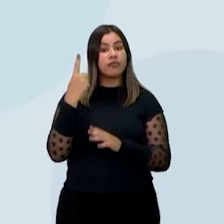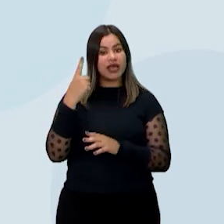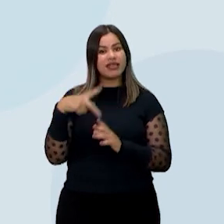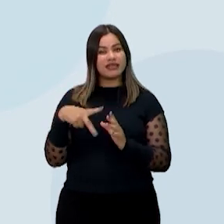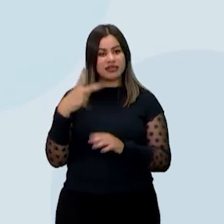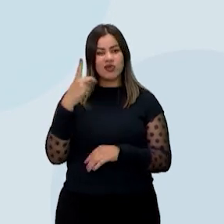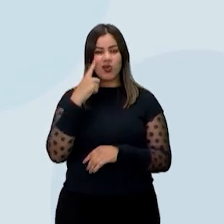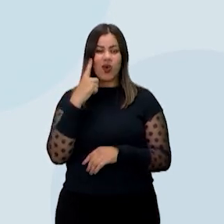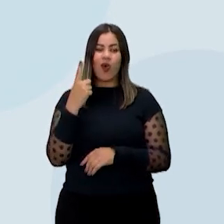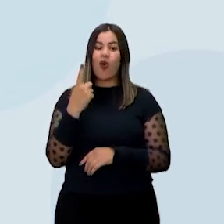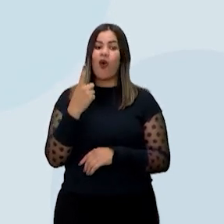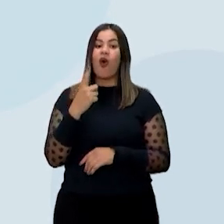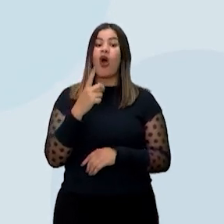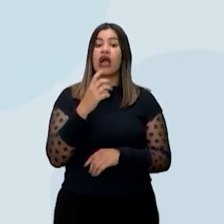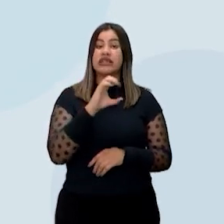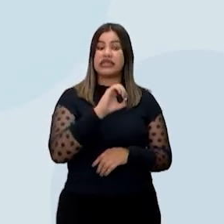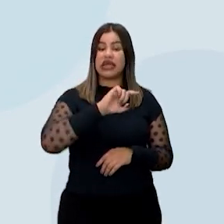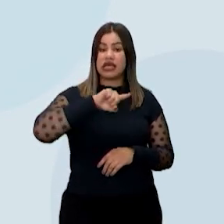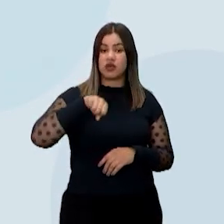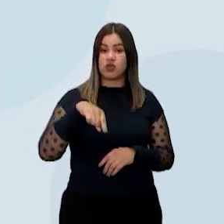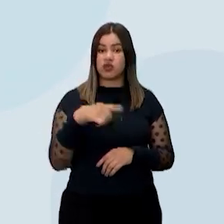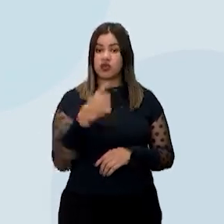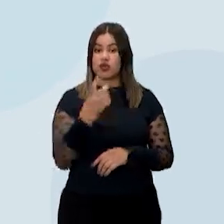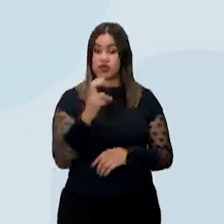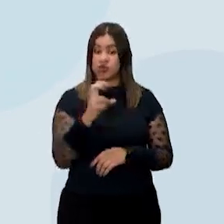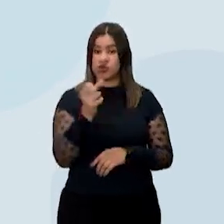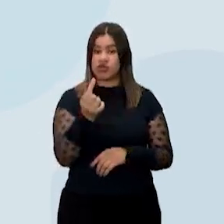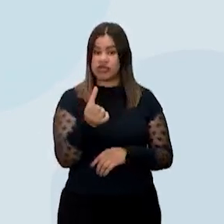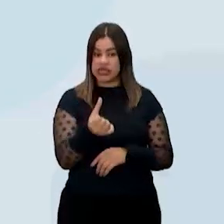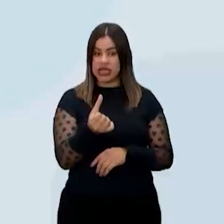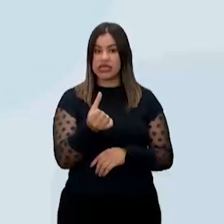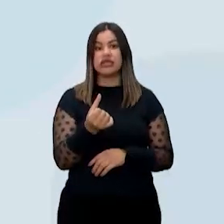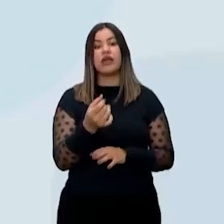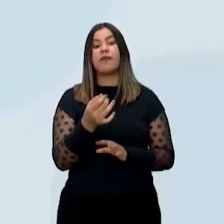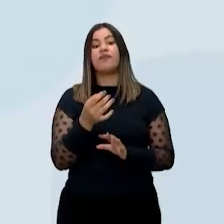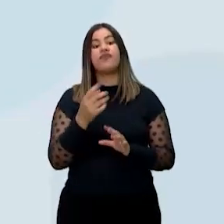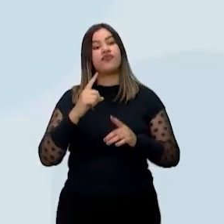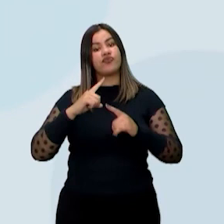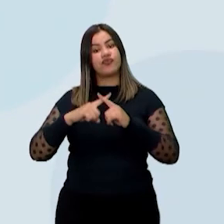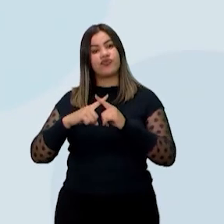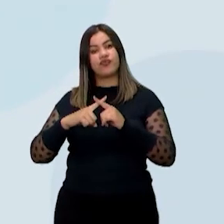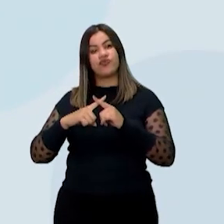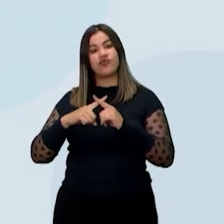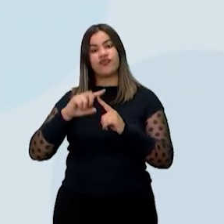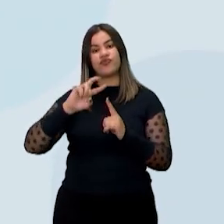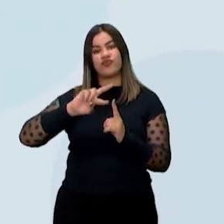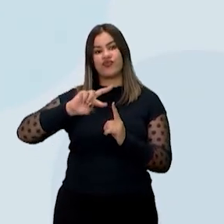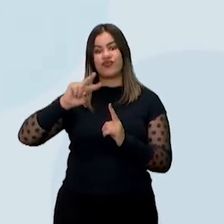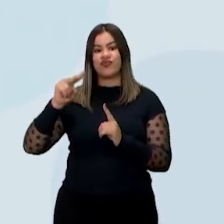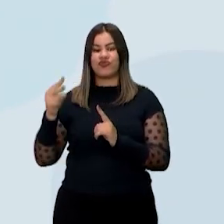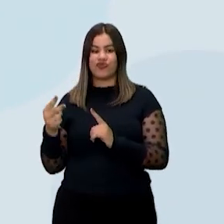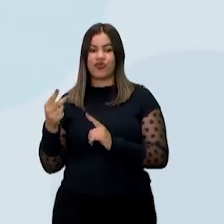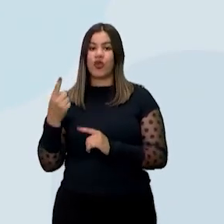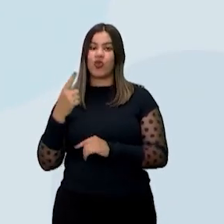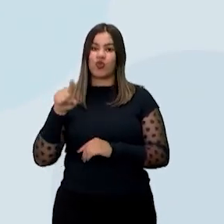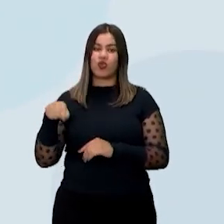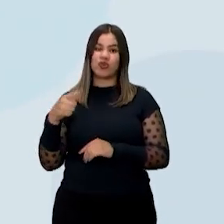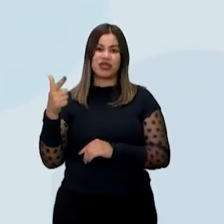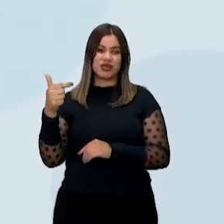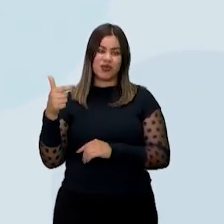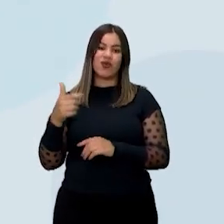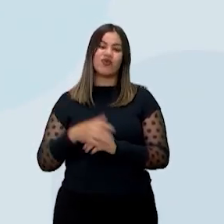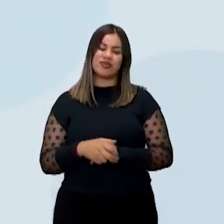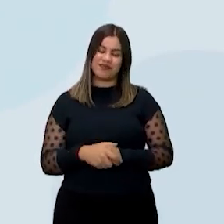segunda, veja. Quando eu dobrei a quantidade de salgadinhos, era 1, foi para 2. O que aconteceu com o preço? Dobrou também,